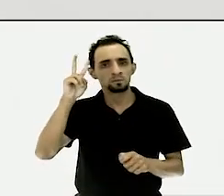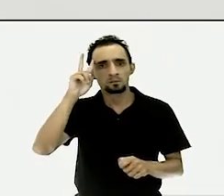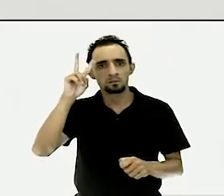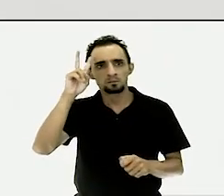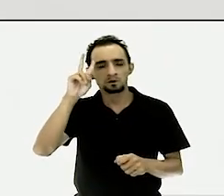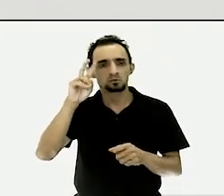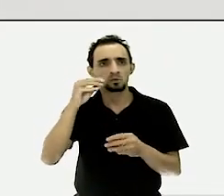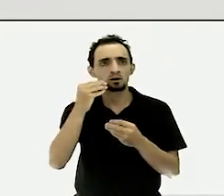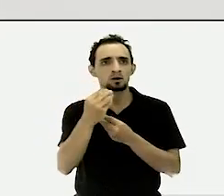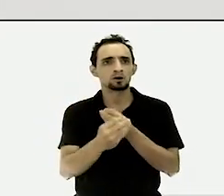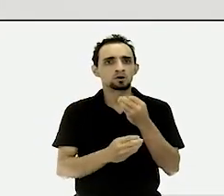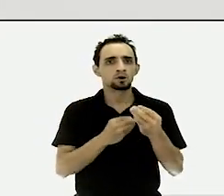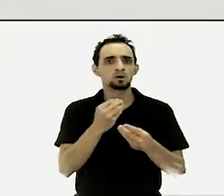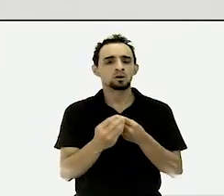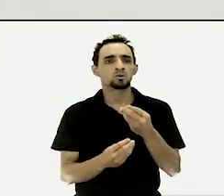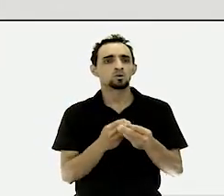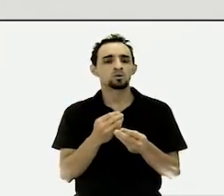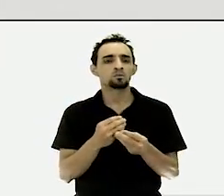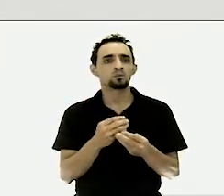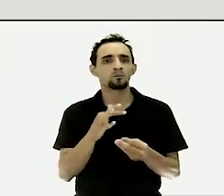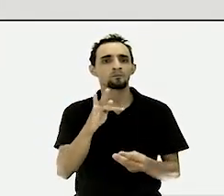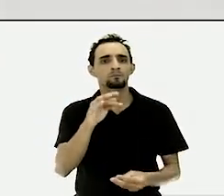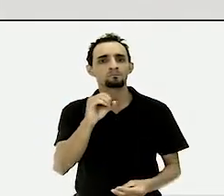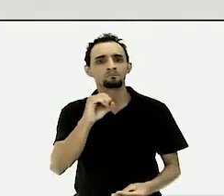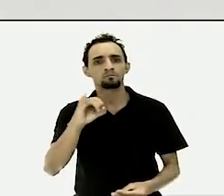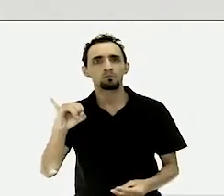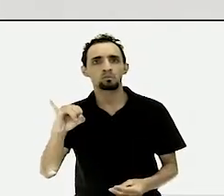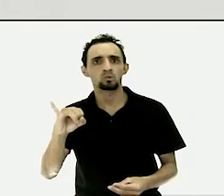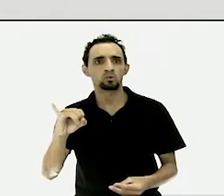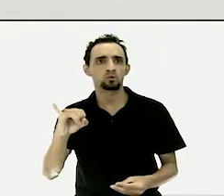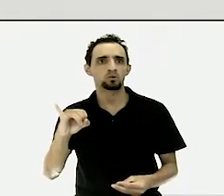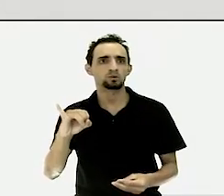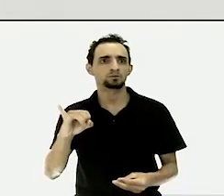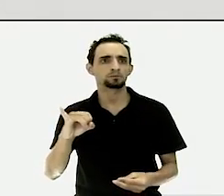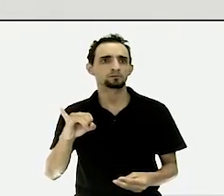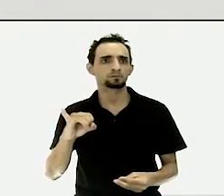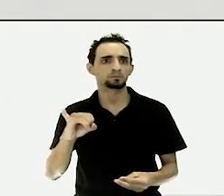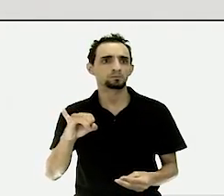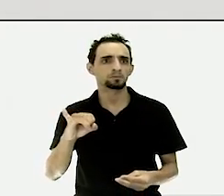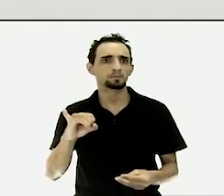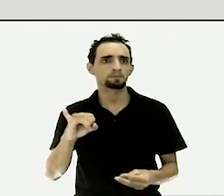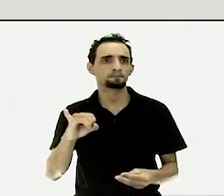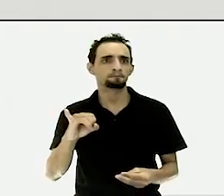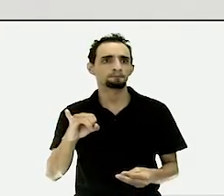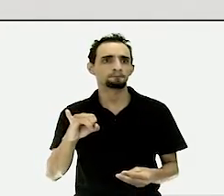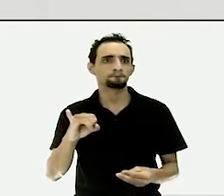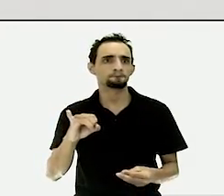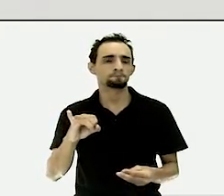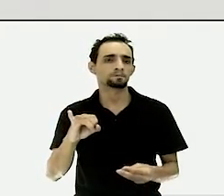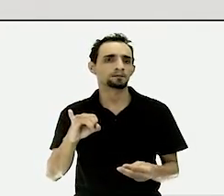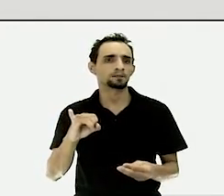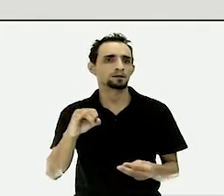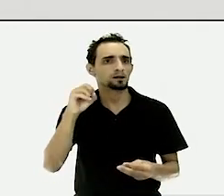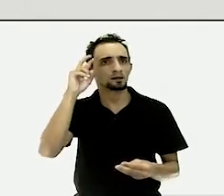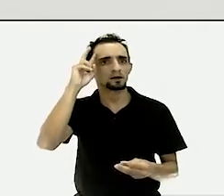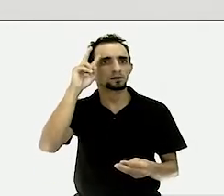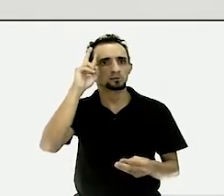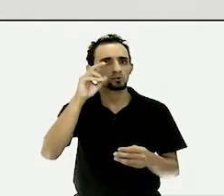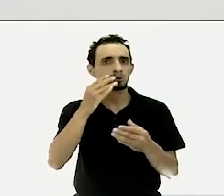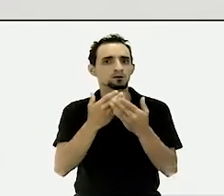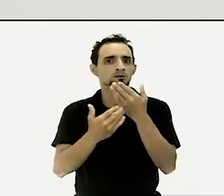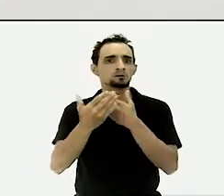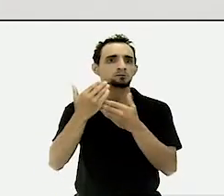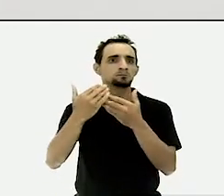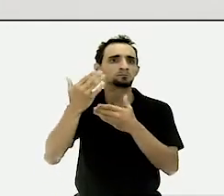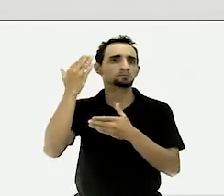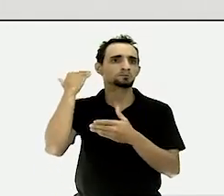sala, enquanto, né, a gente sabe que o custo é grande, mas ela se colocou à disposição por conta própria para poder ajudar e a gente dar andamento nessa sala